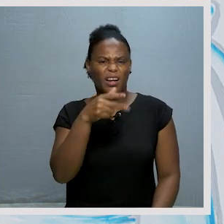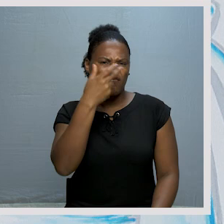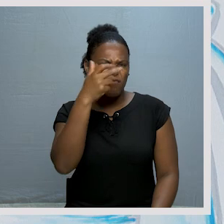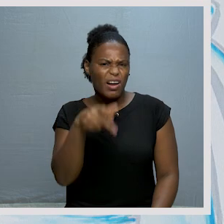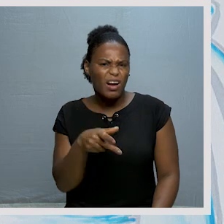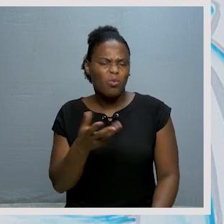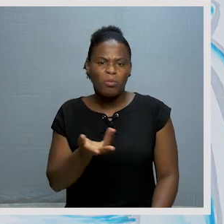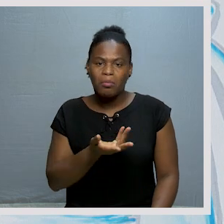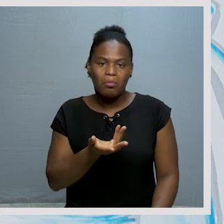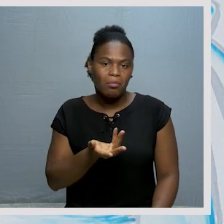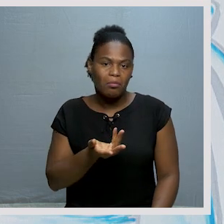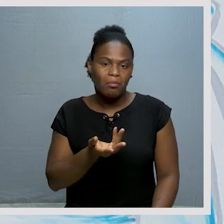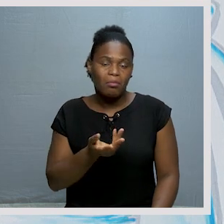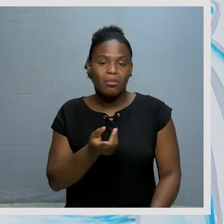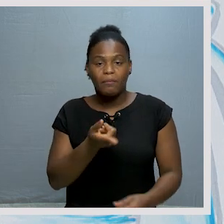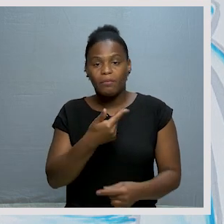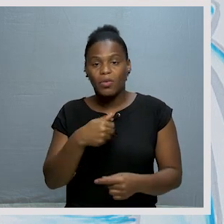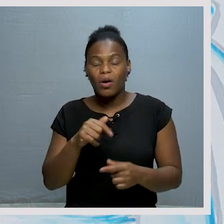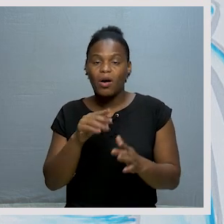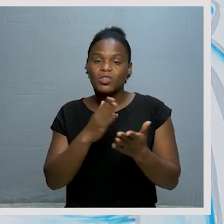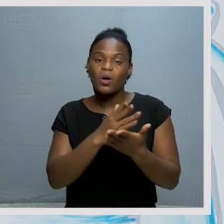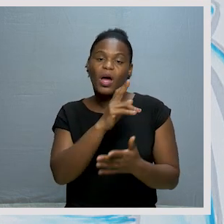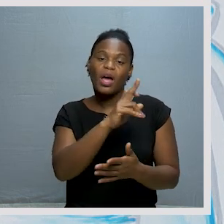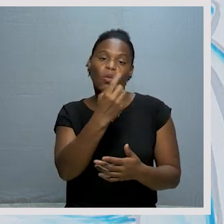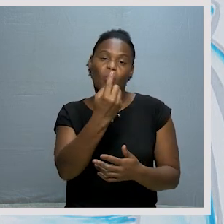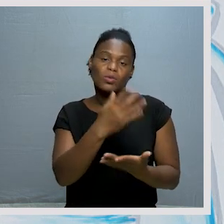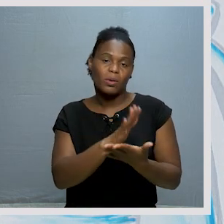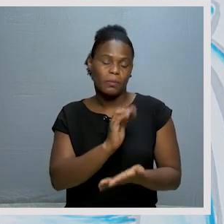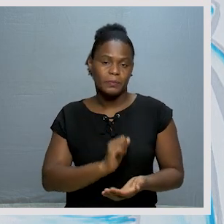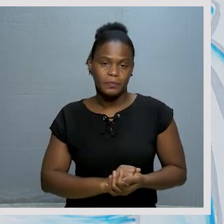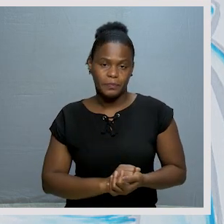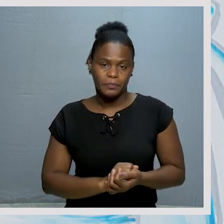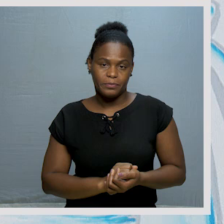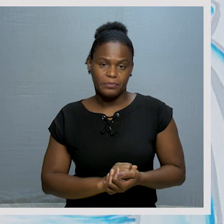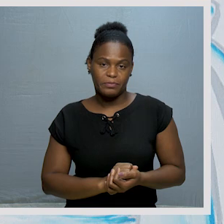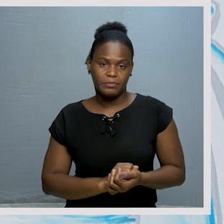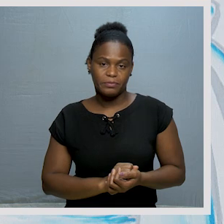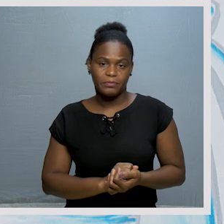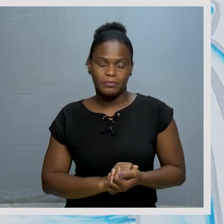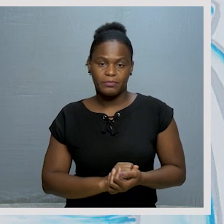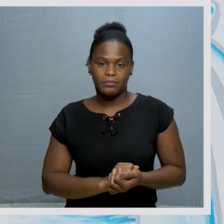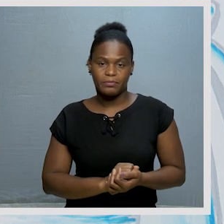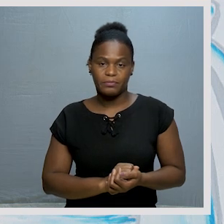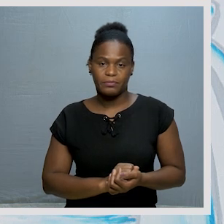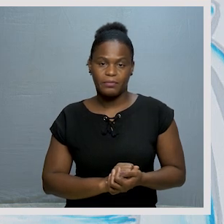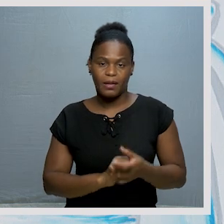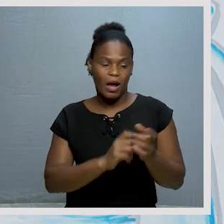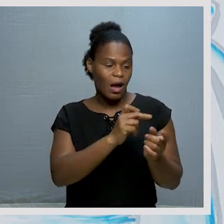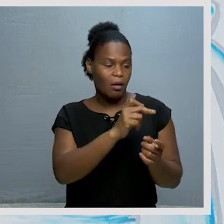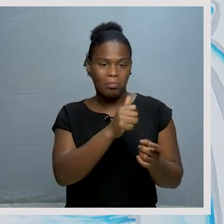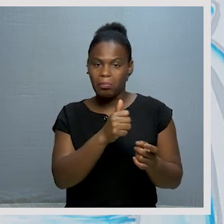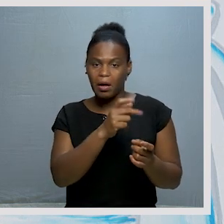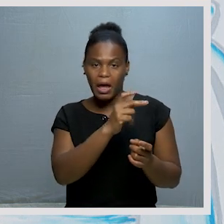é fraco, por isso nós deixamos som R. R, entre vogais, tem um som